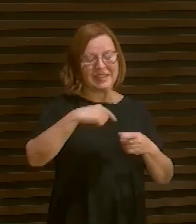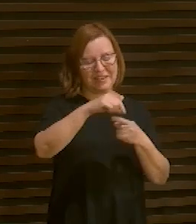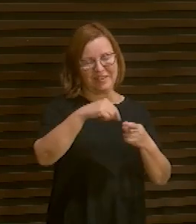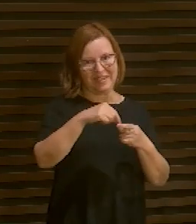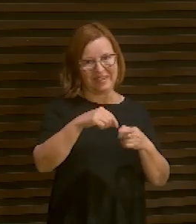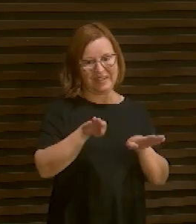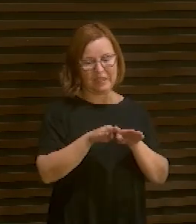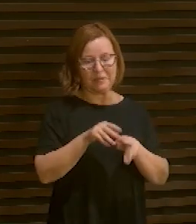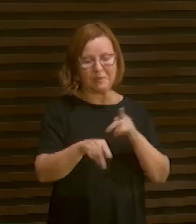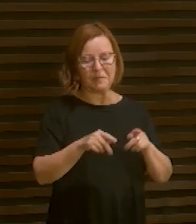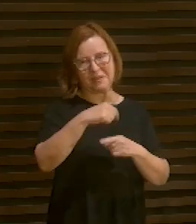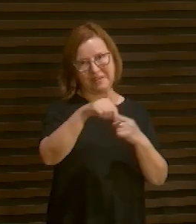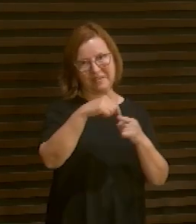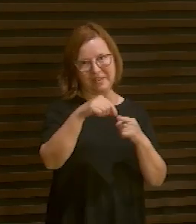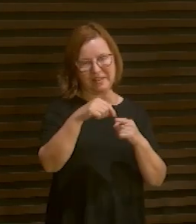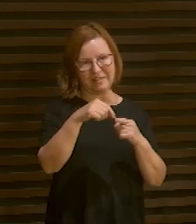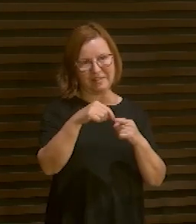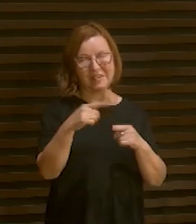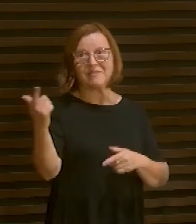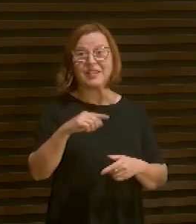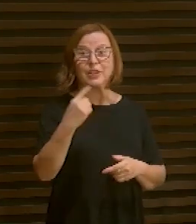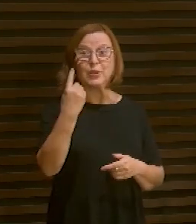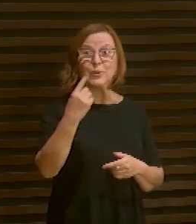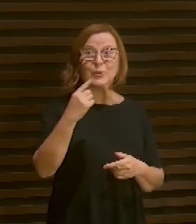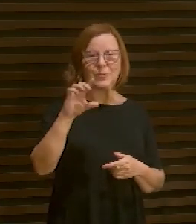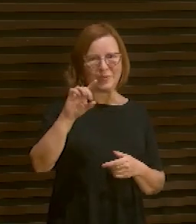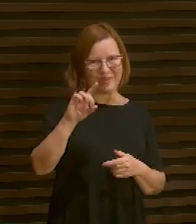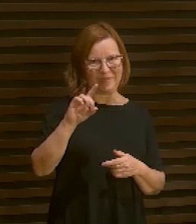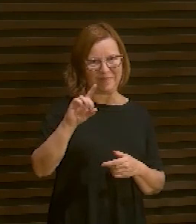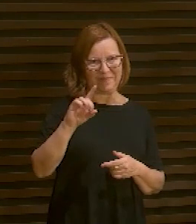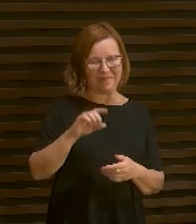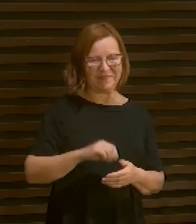que são santificados, vêm de um só.